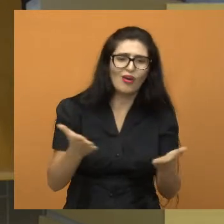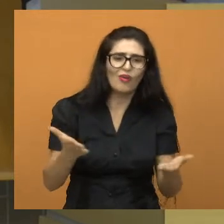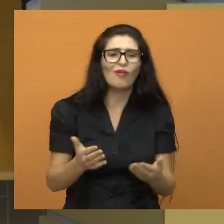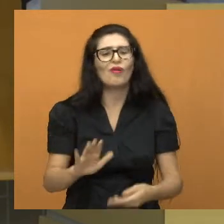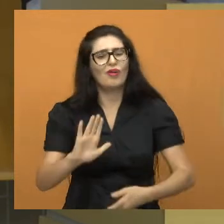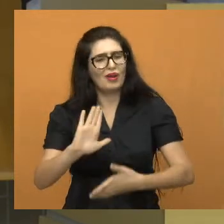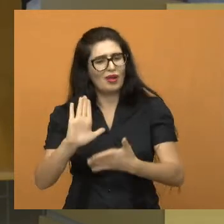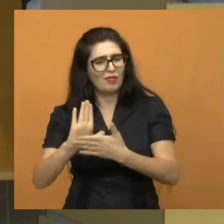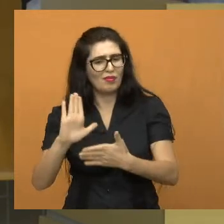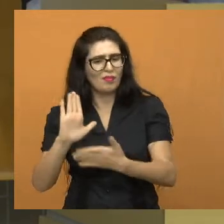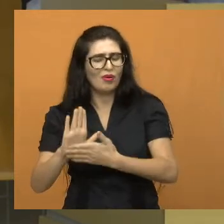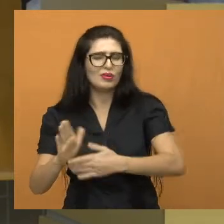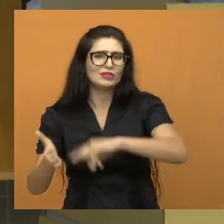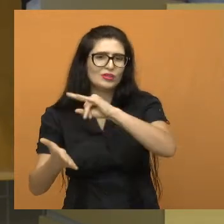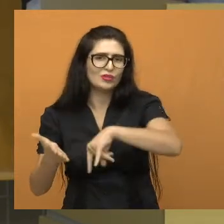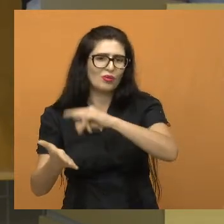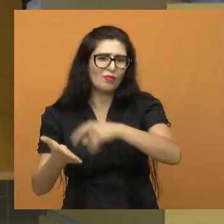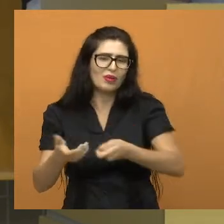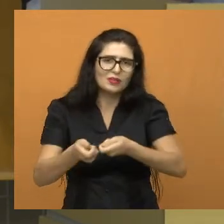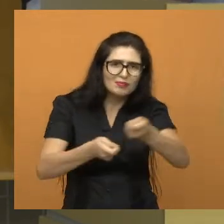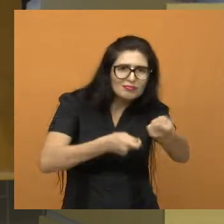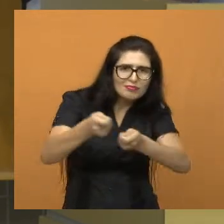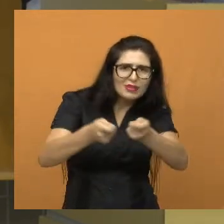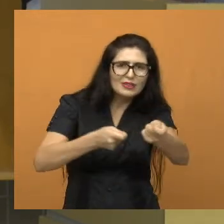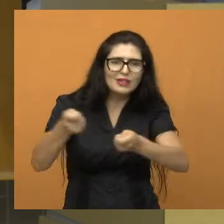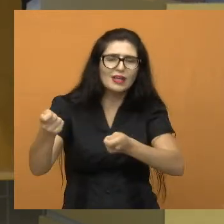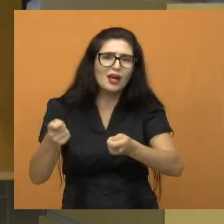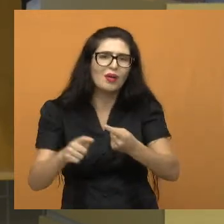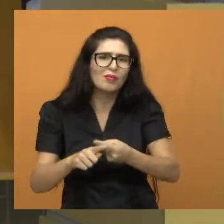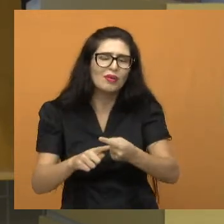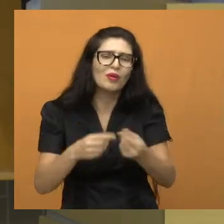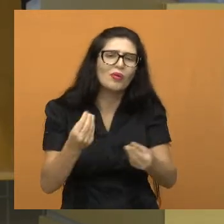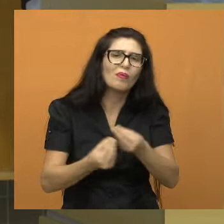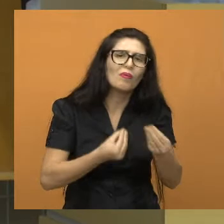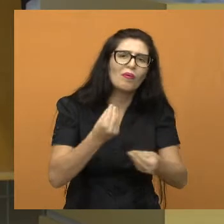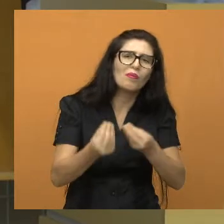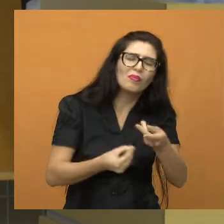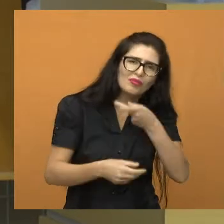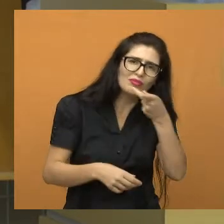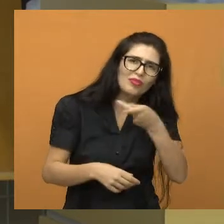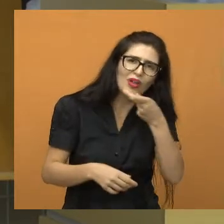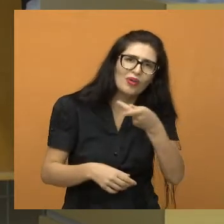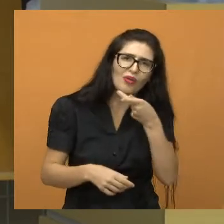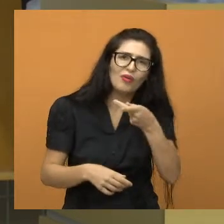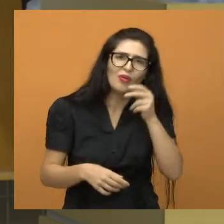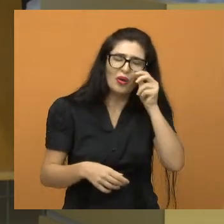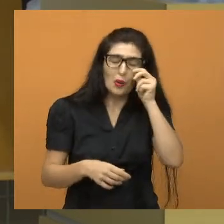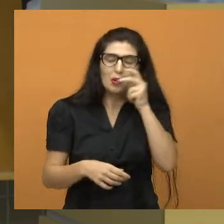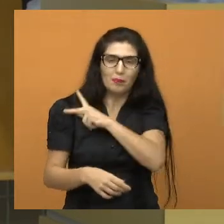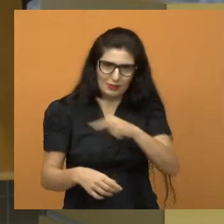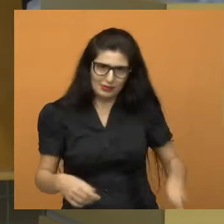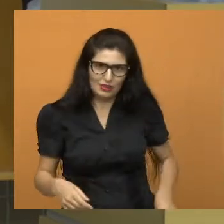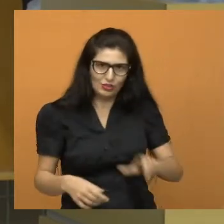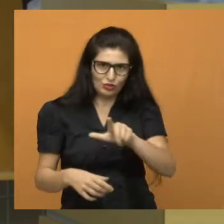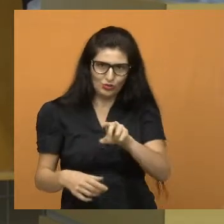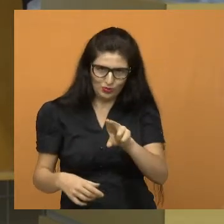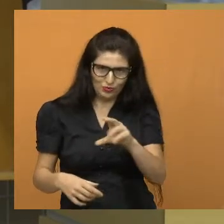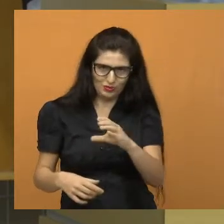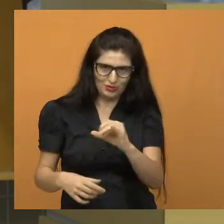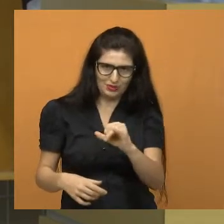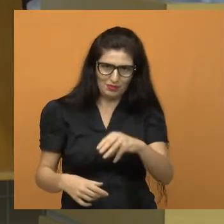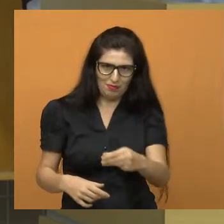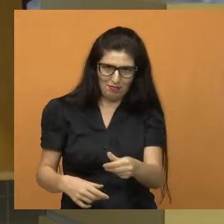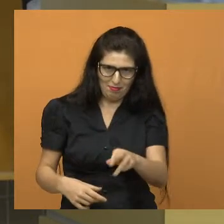contribuição, porque, como a senhora falou, né, Lucimar,